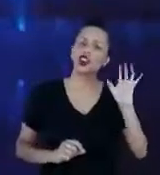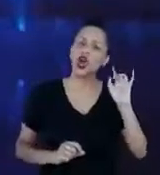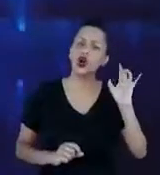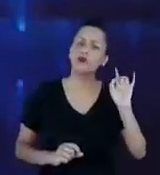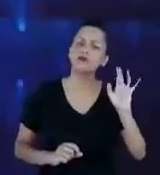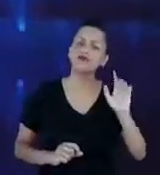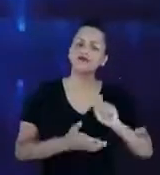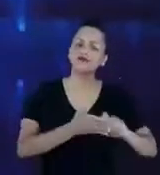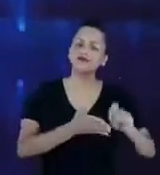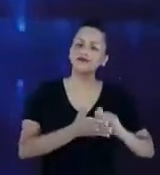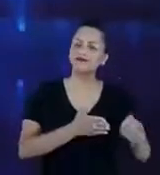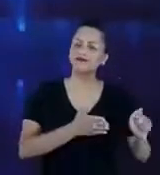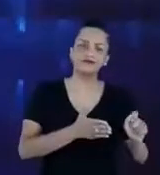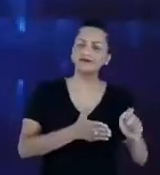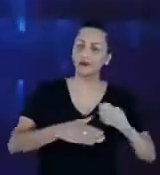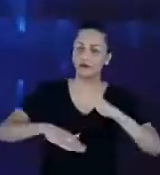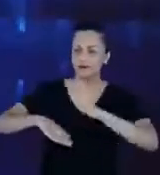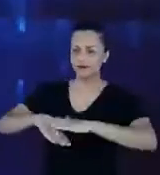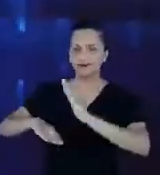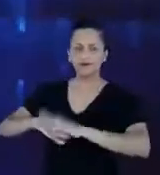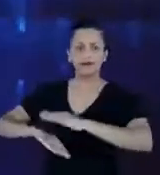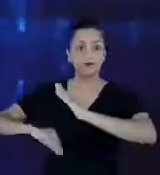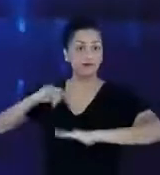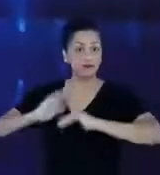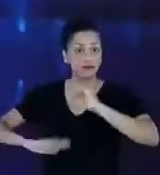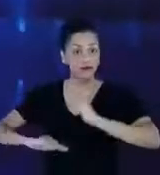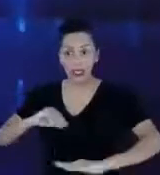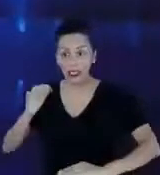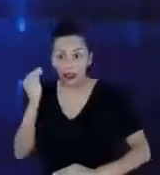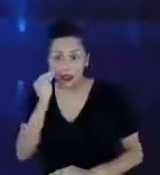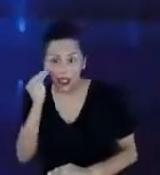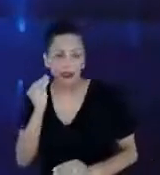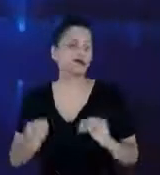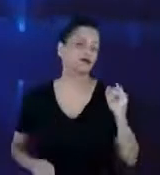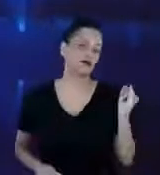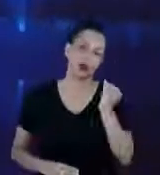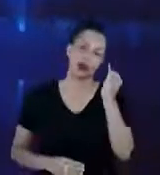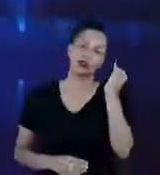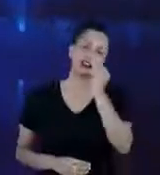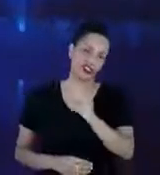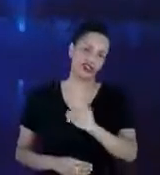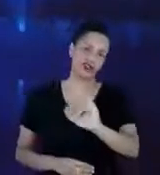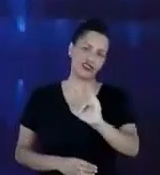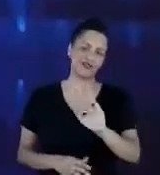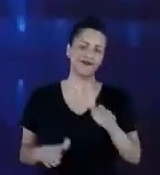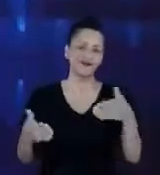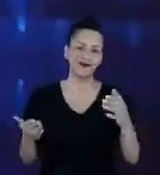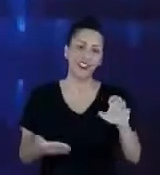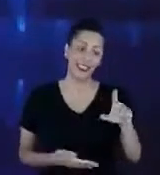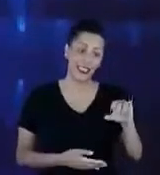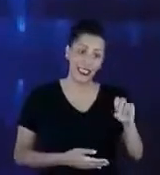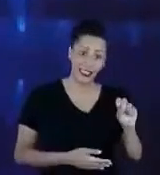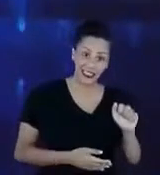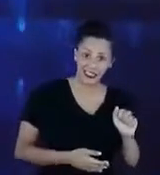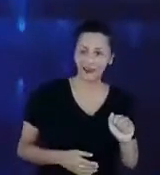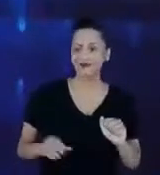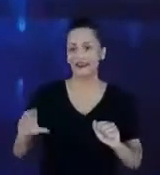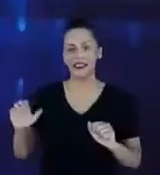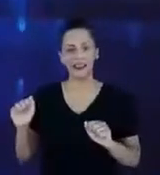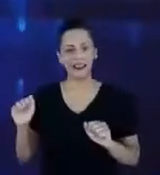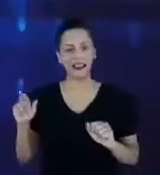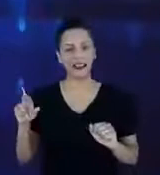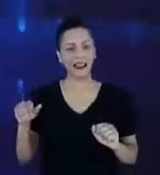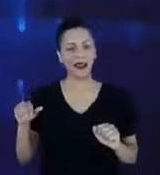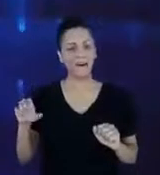uma ferramenta, nós temos certeza que isso vai ser muito importante. Então, Elisa, Carmen, nós temos uma como eu